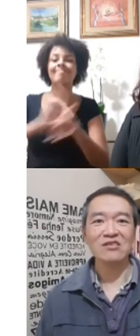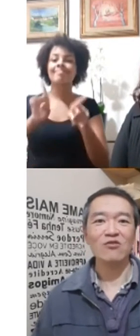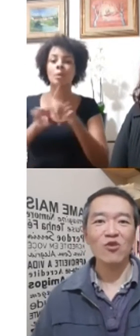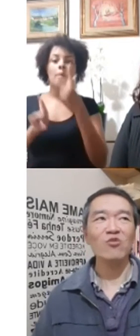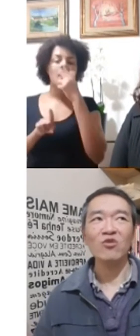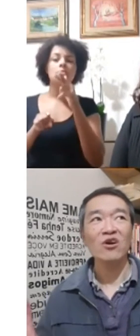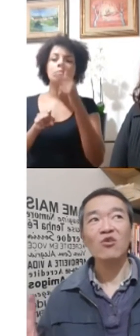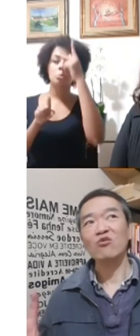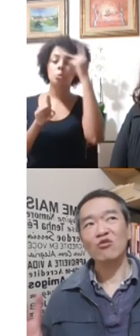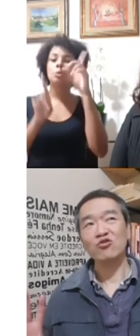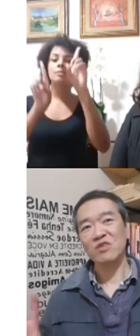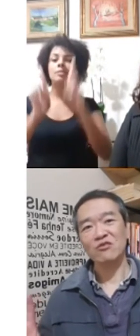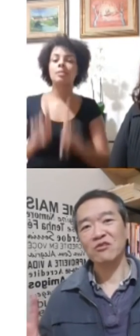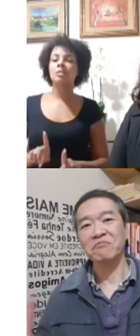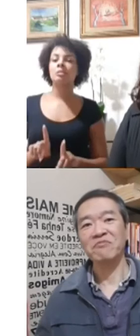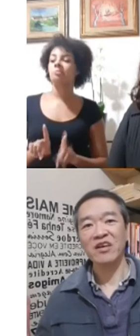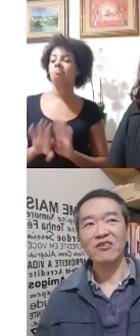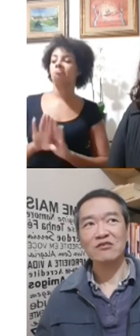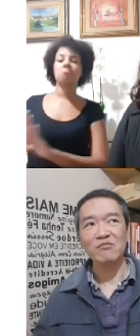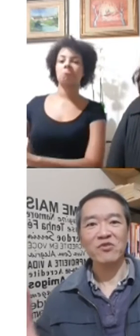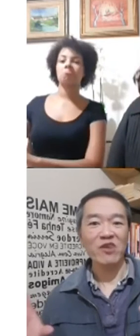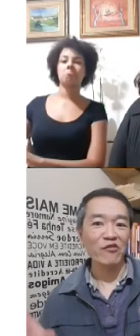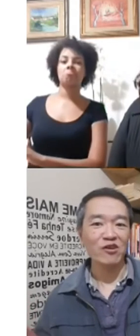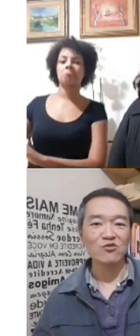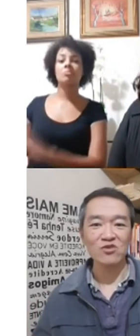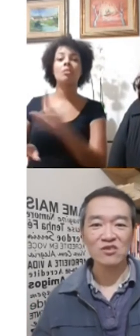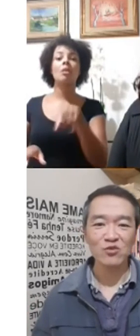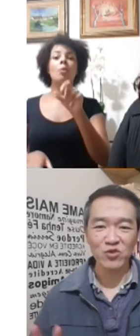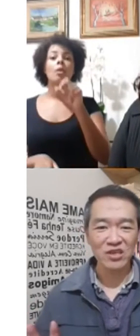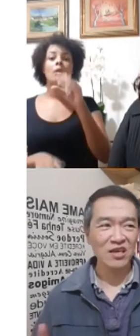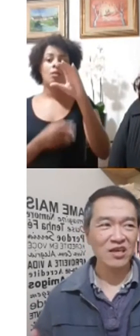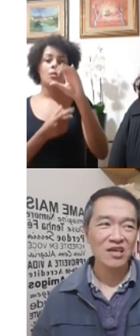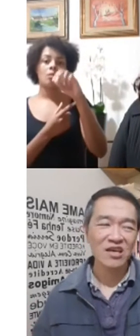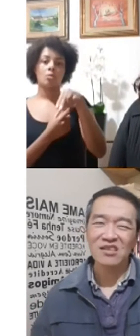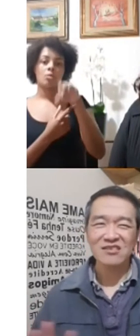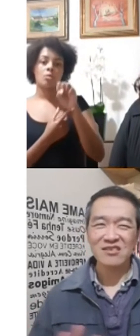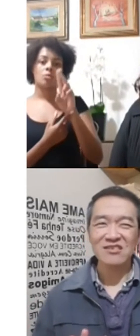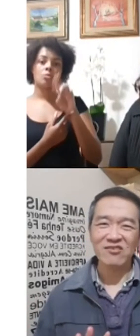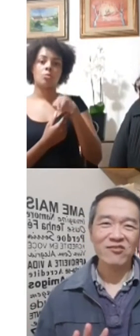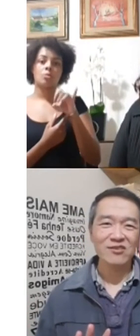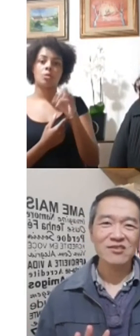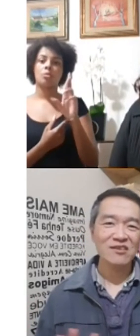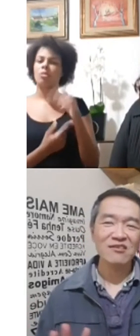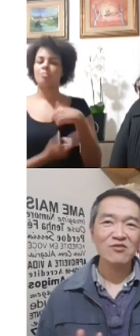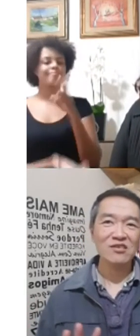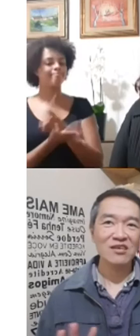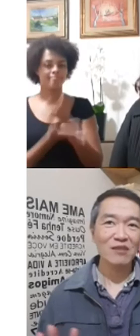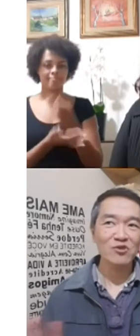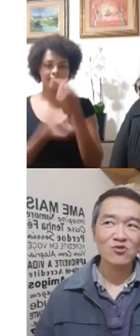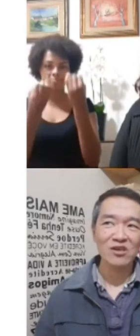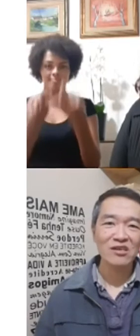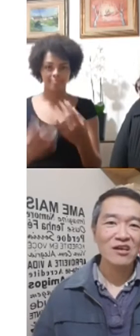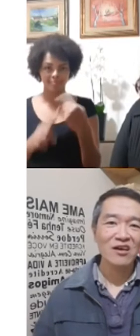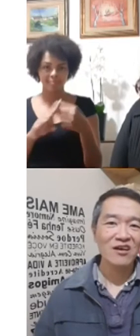com deficiência como um consumidor. Eu sempre reforço isso, porque se você não